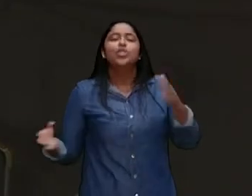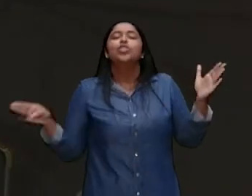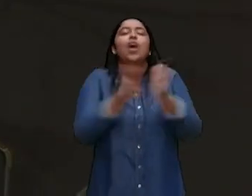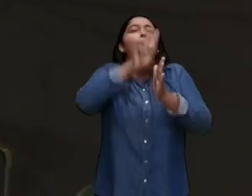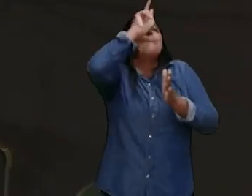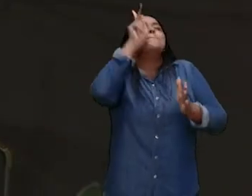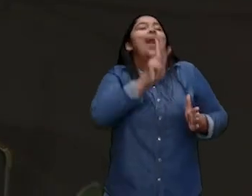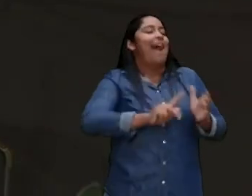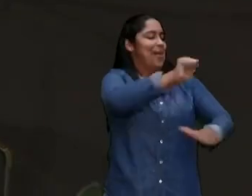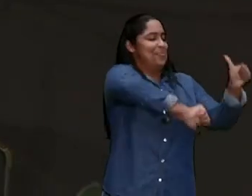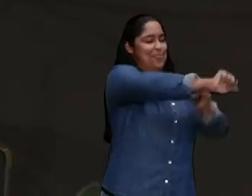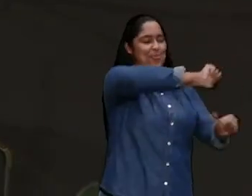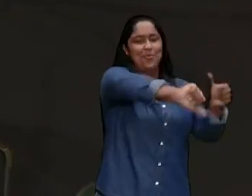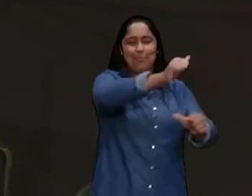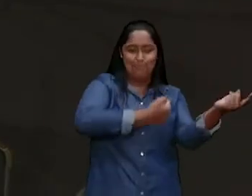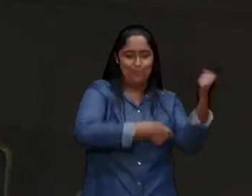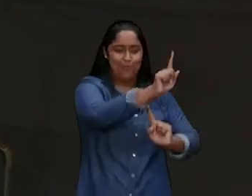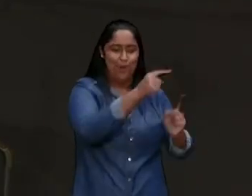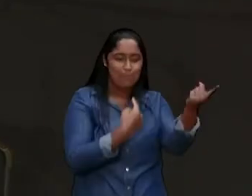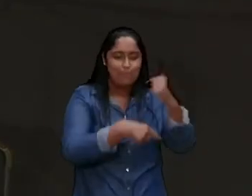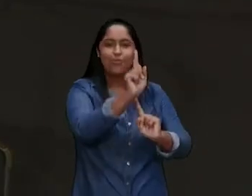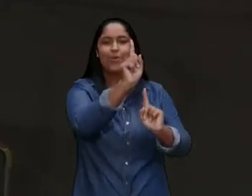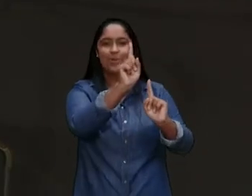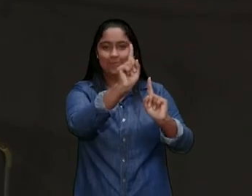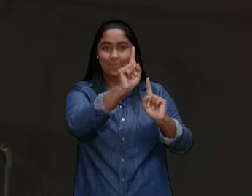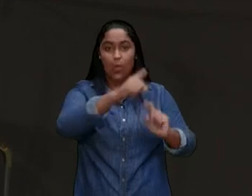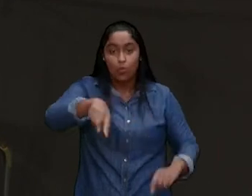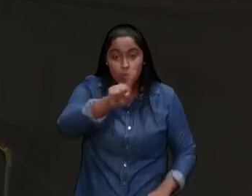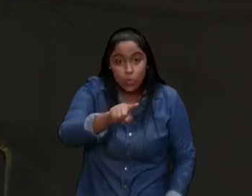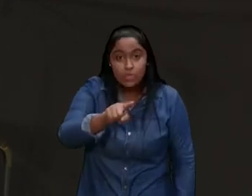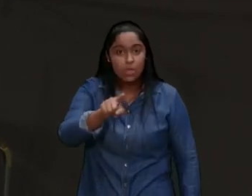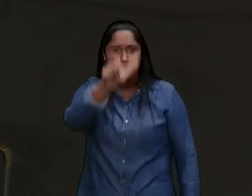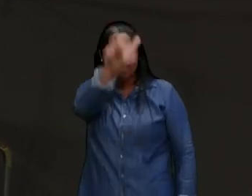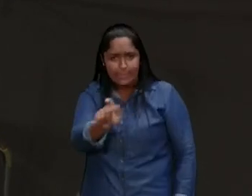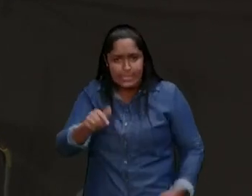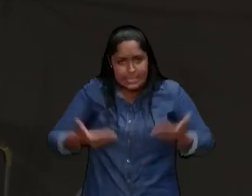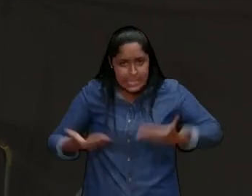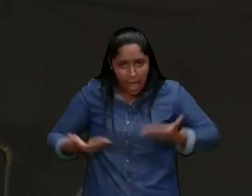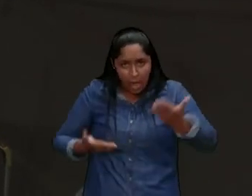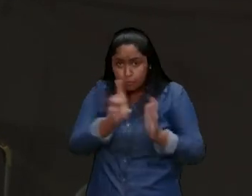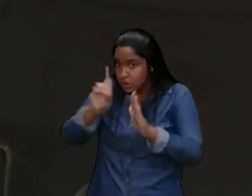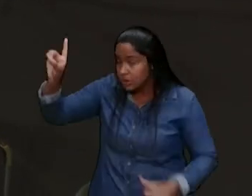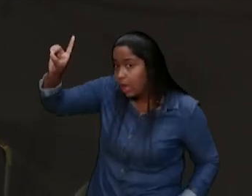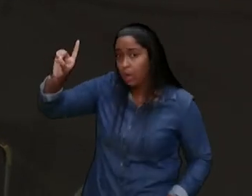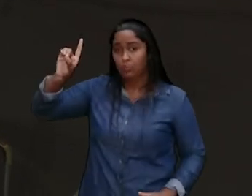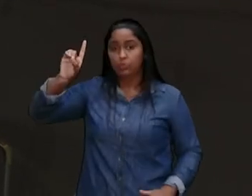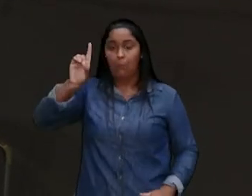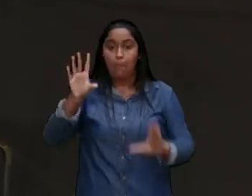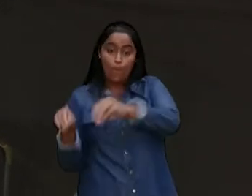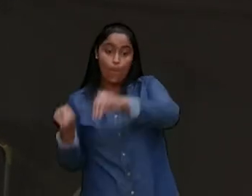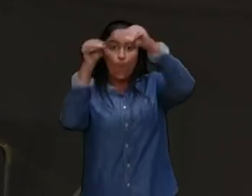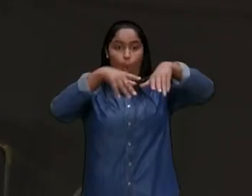e quando um servo de Deus se muda para o prédio tal chegou milagre naquele prédio chegou a benção naquele